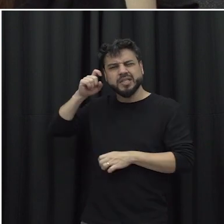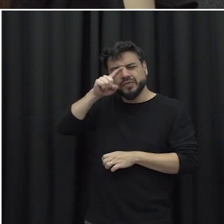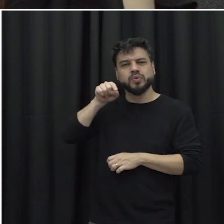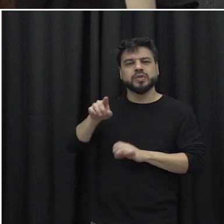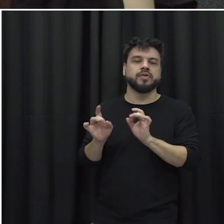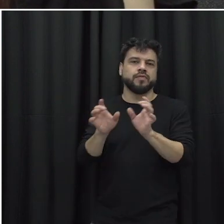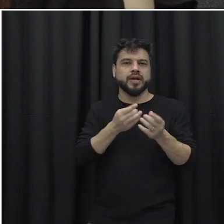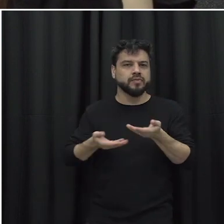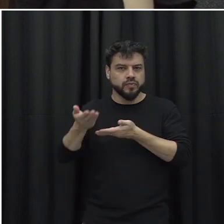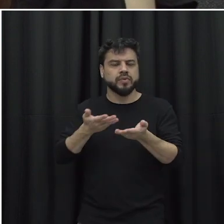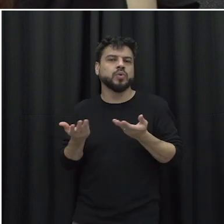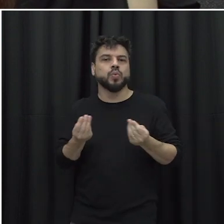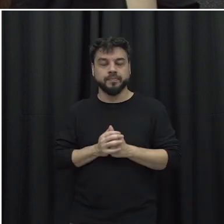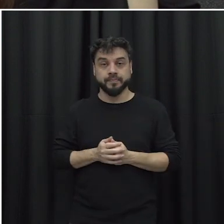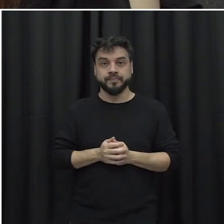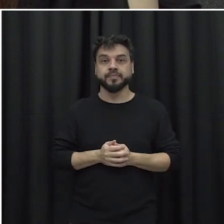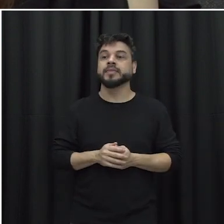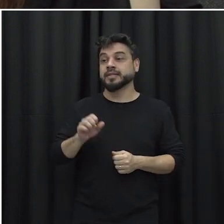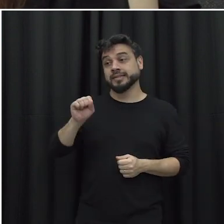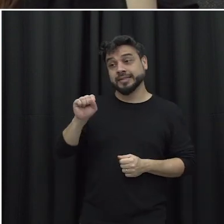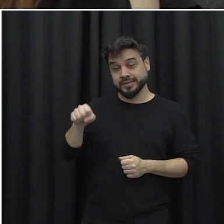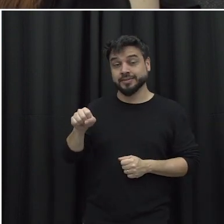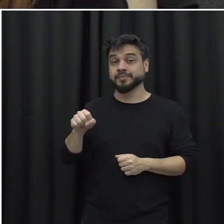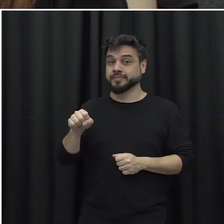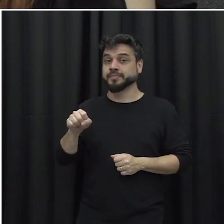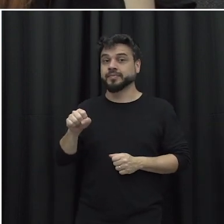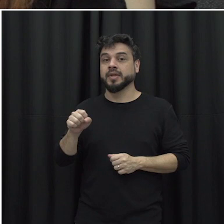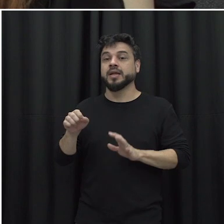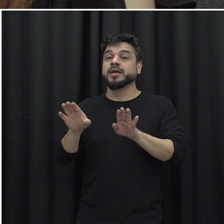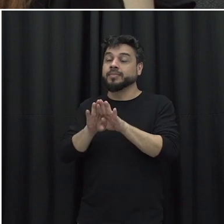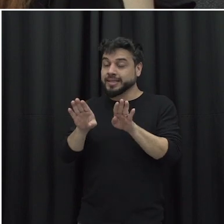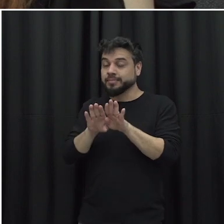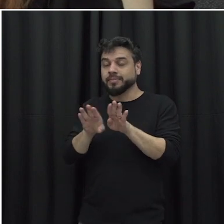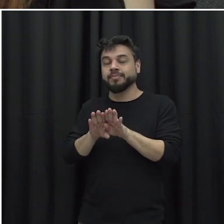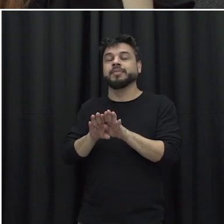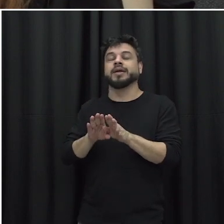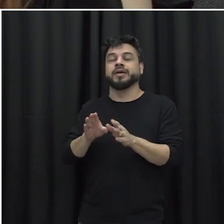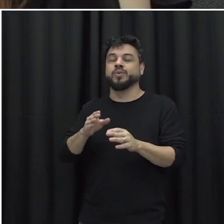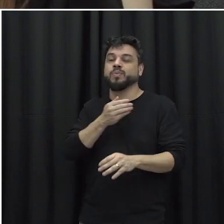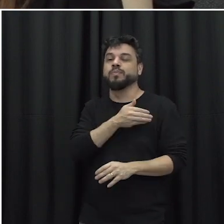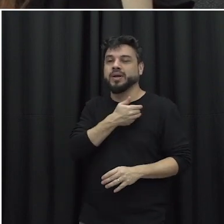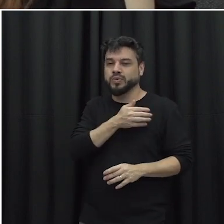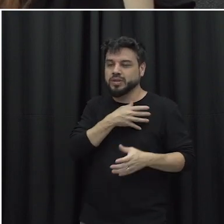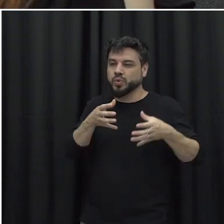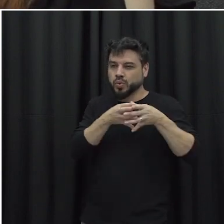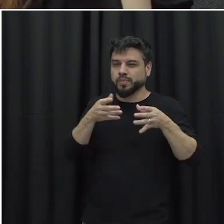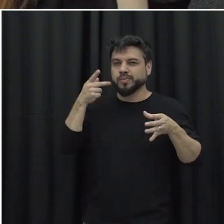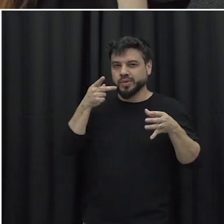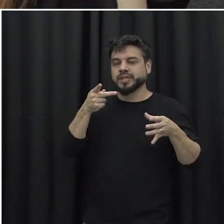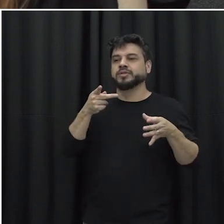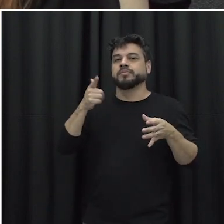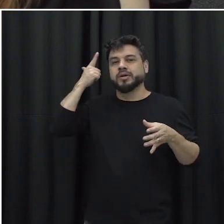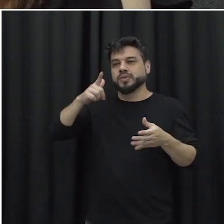indústria farmacêutica, mas um preconceito da própria classe política, né, com relação aprovação dessas